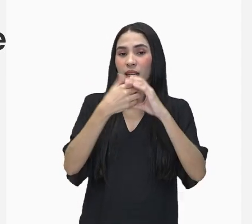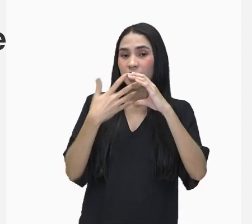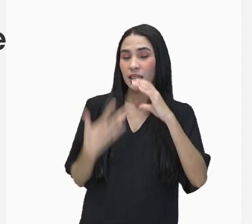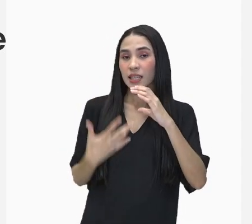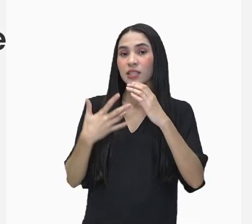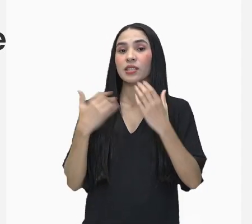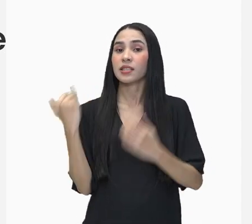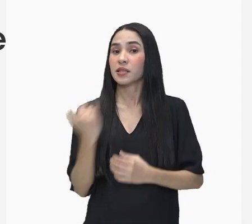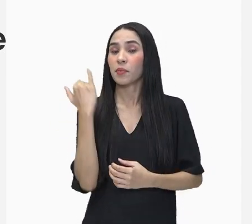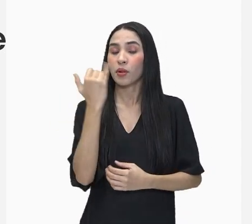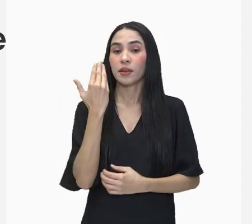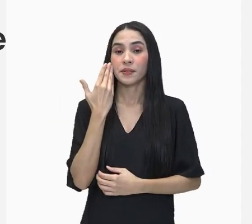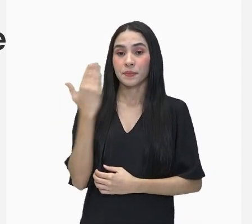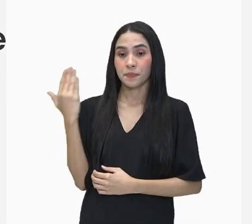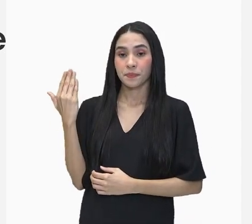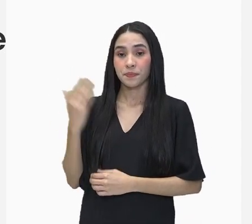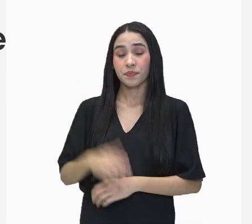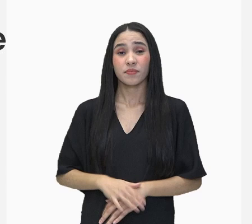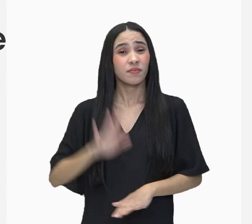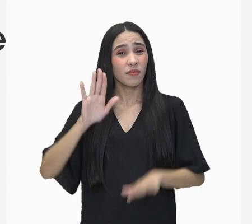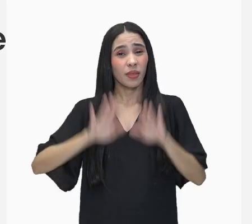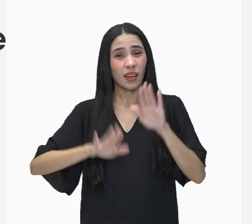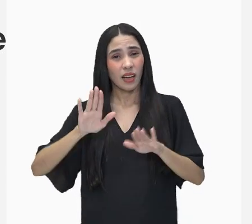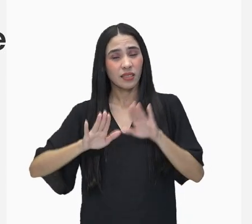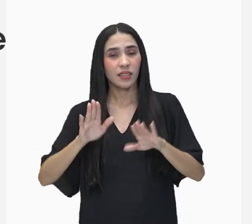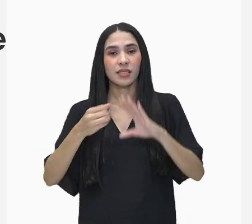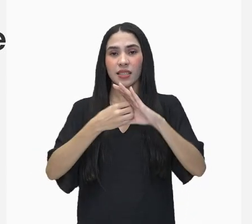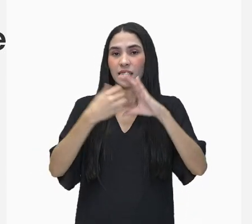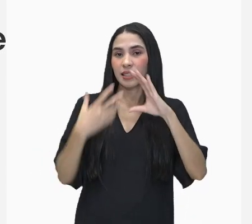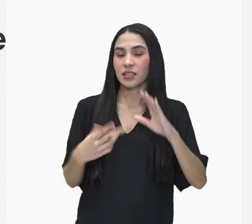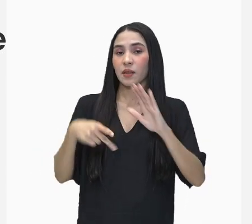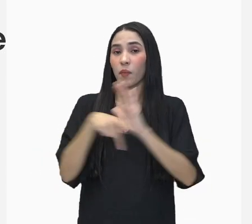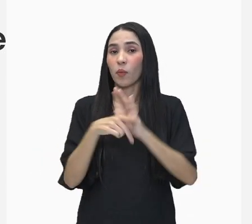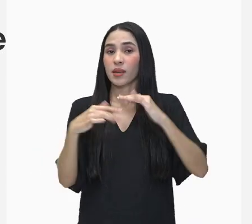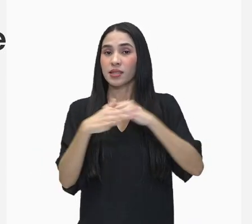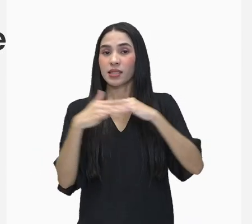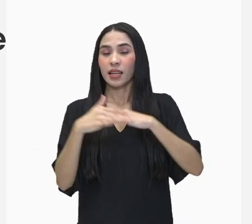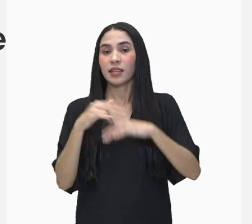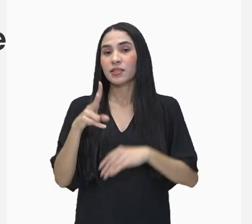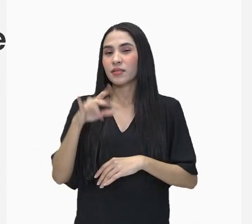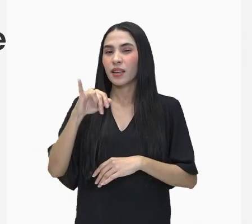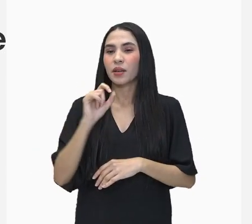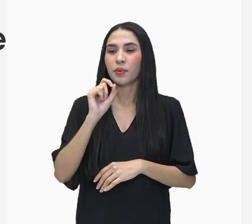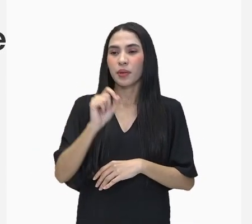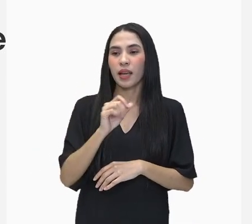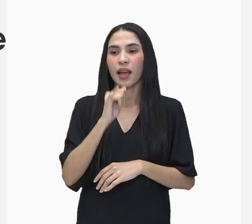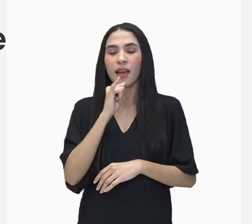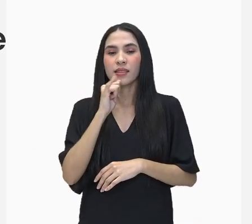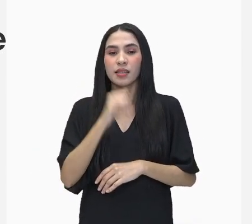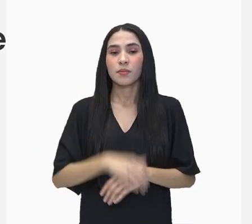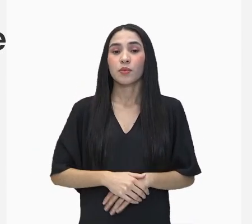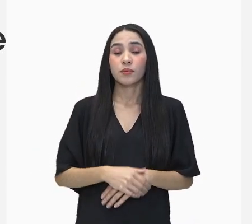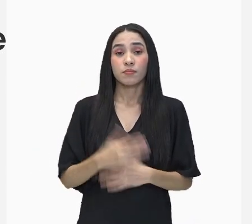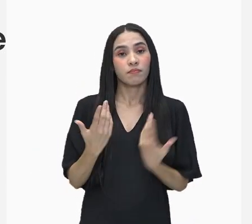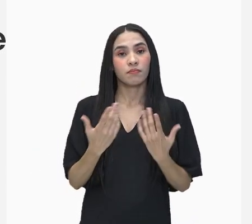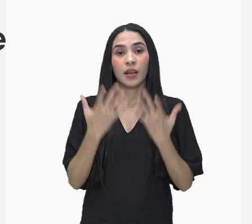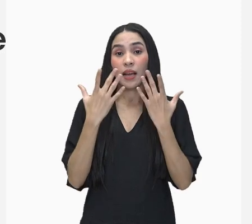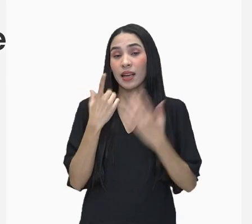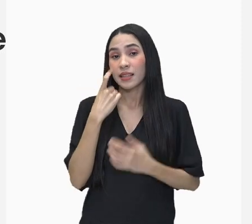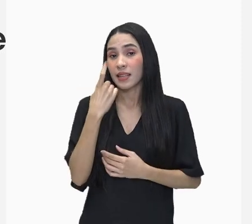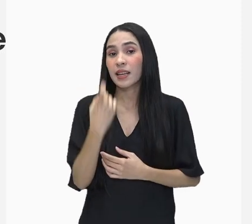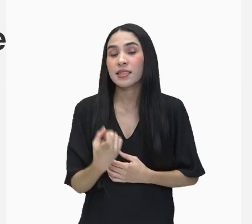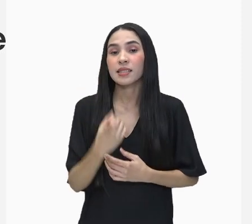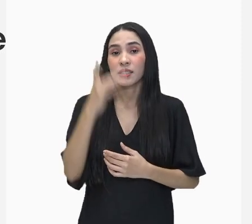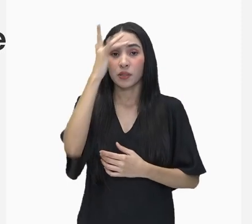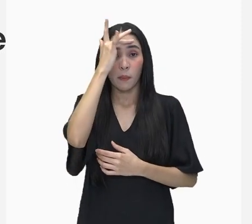repulsivos. Muitas vezes, as características das cidades, elas acabam se tornando fatores atrativos para